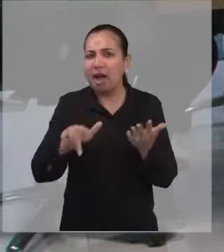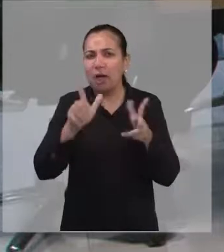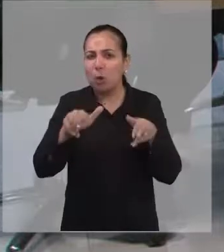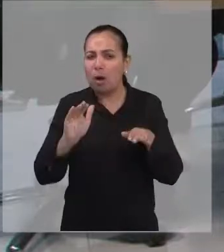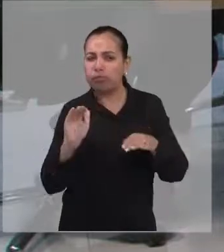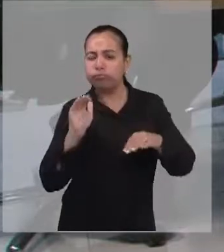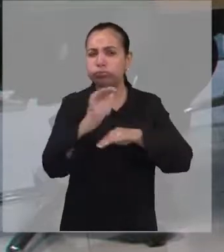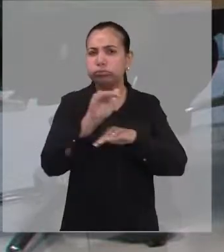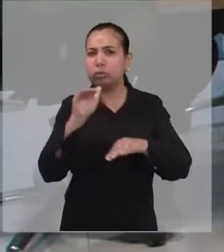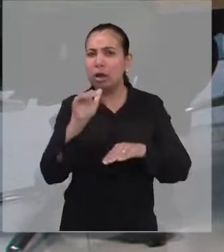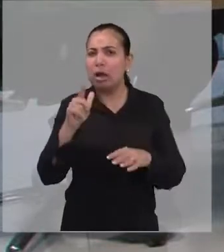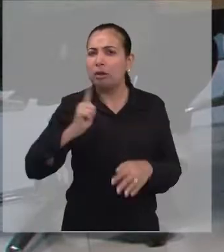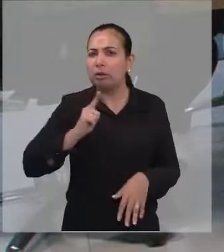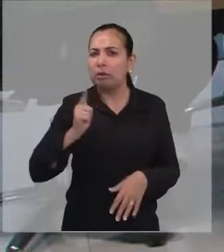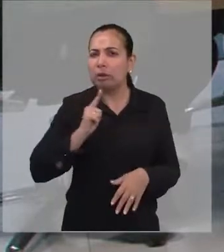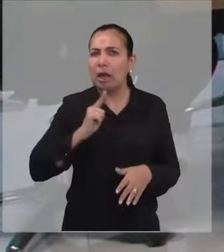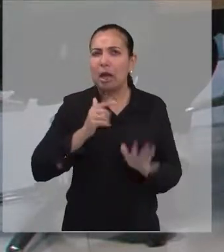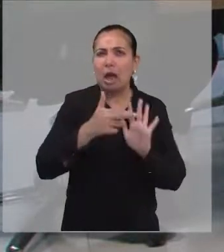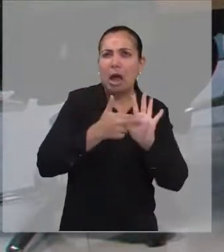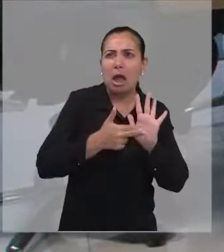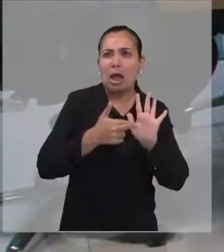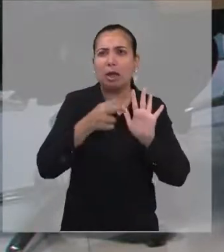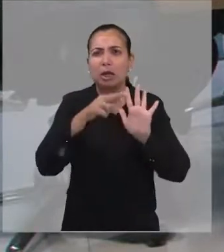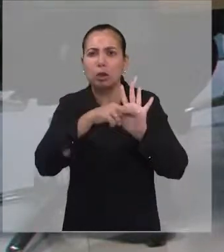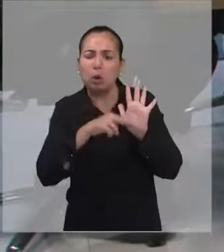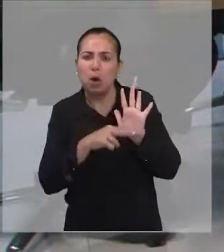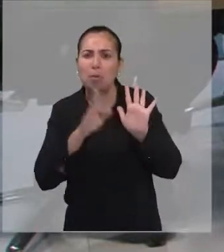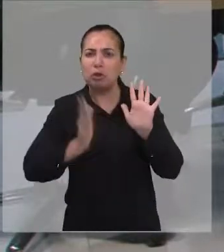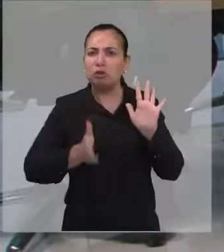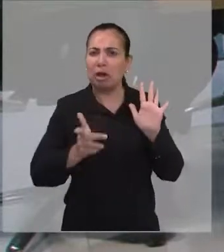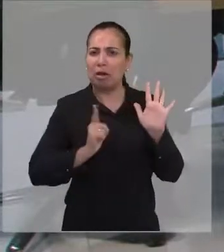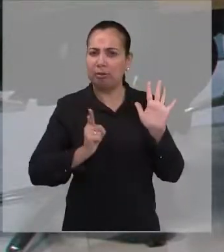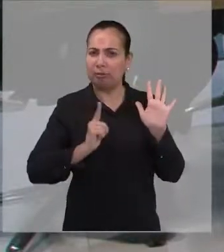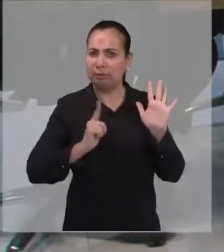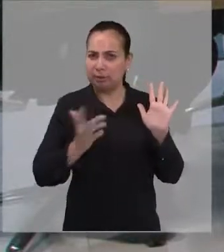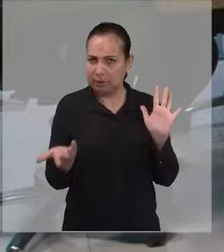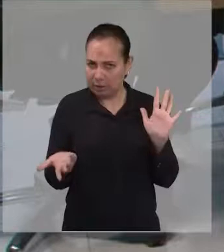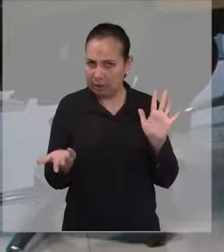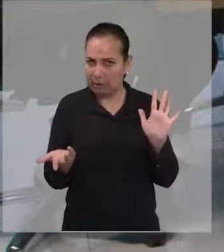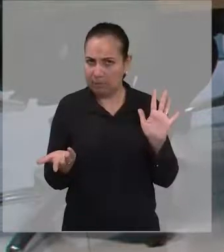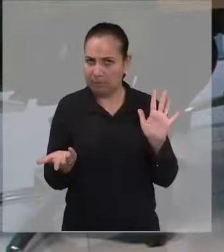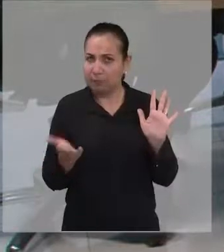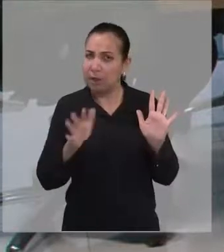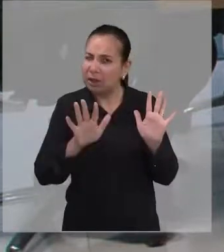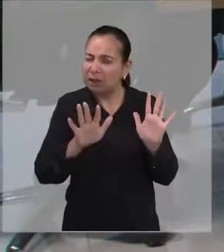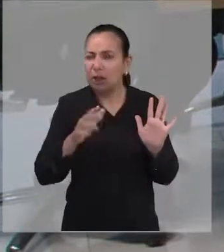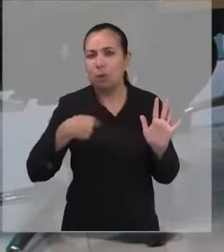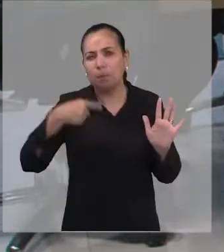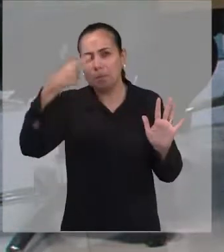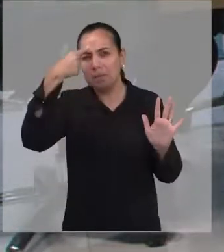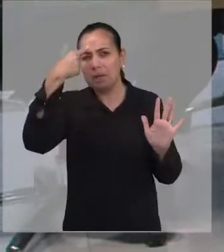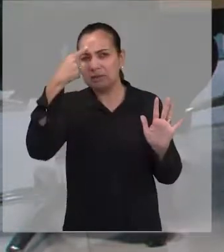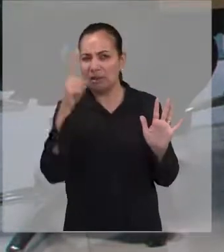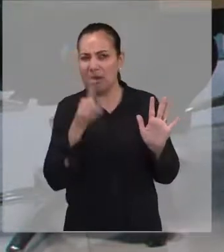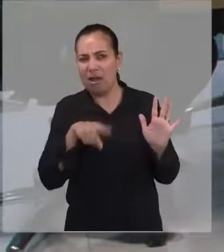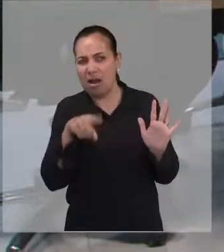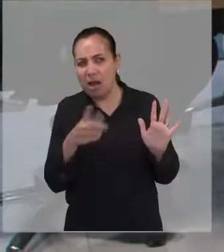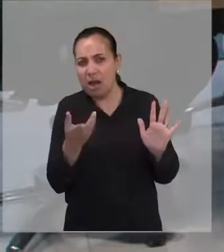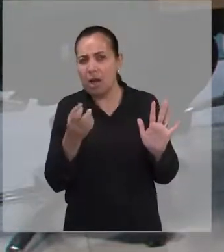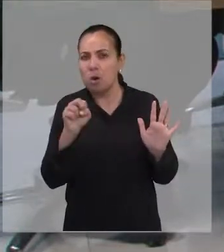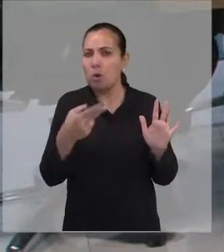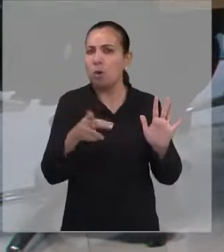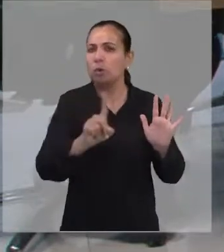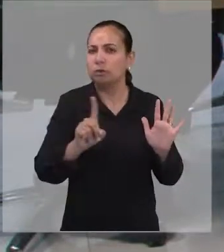atropelos, né, de normas e de regras já estabelecidas, que isso coloca a suspeita sobre essa sociedade